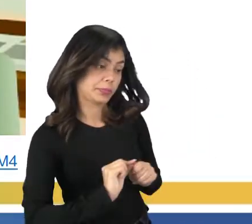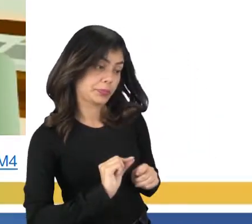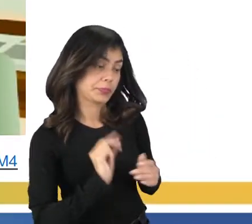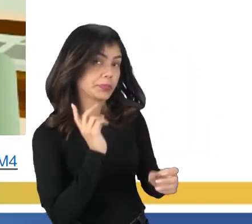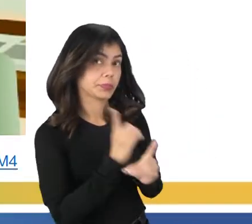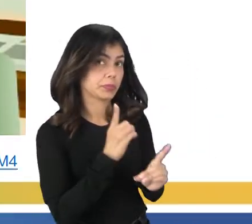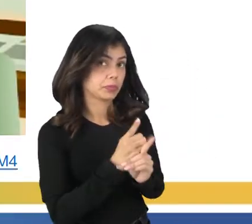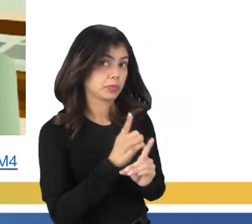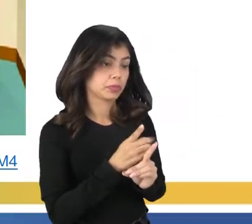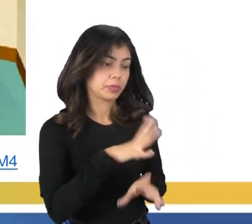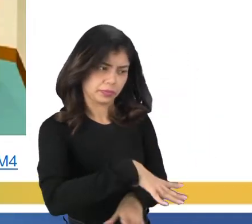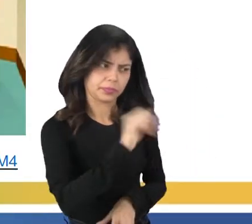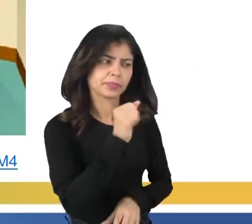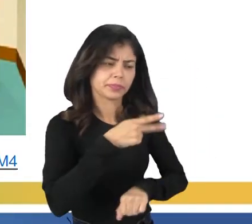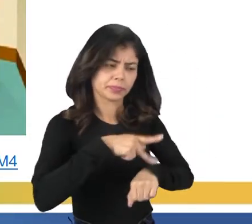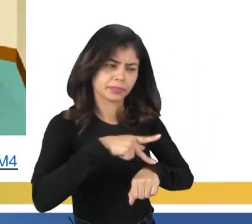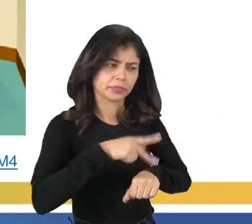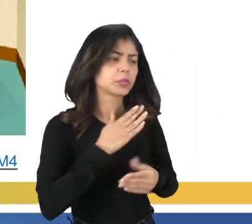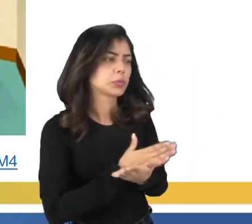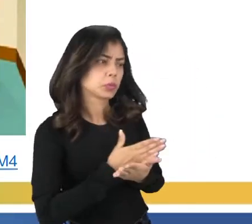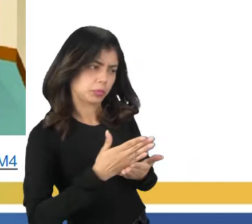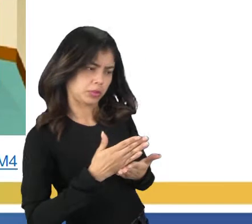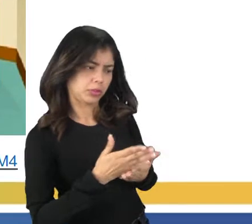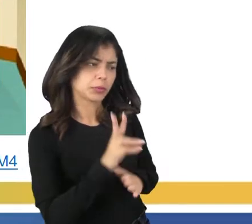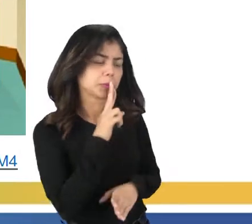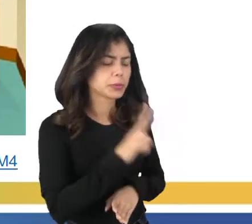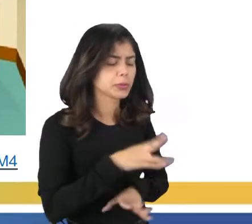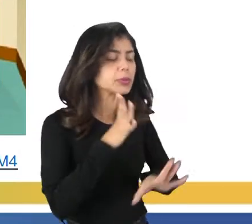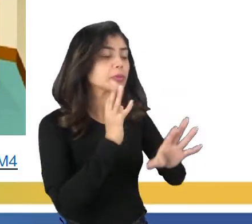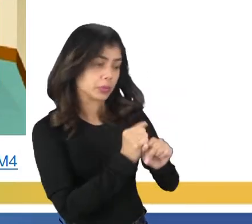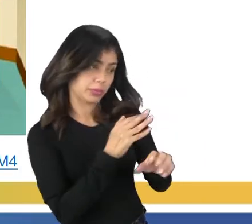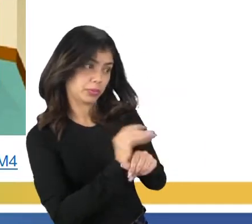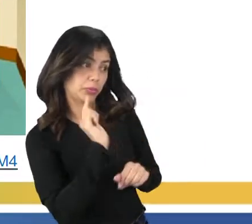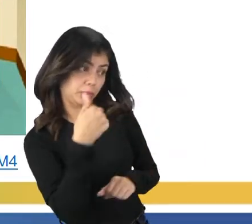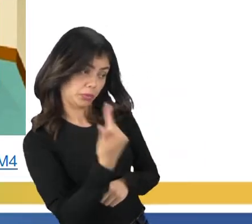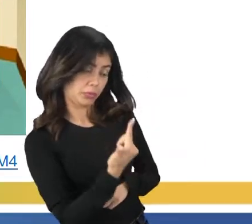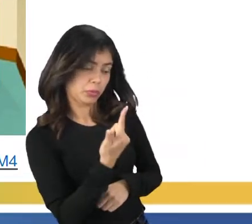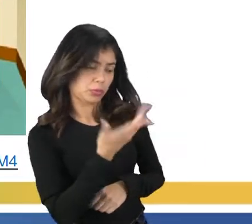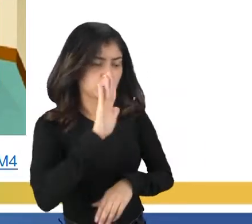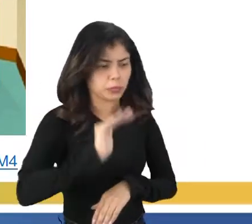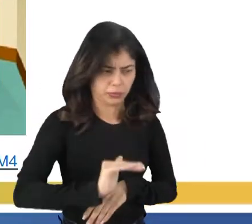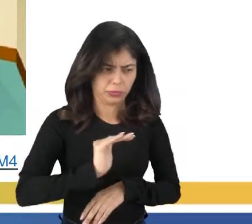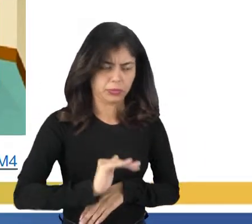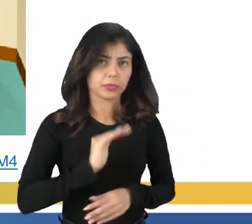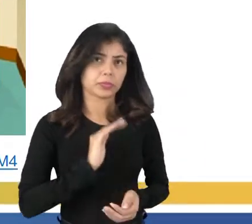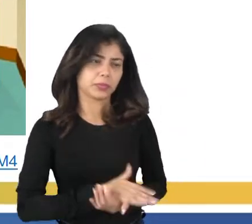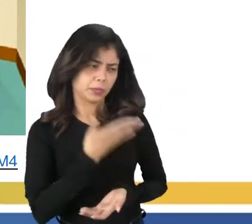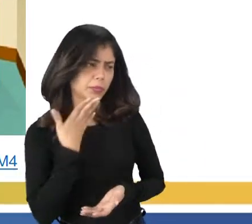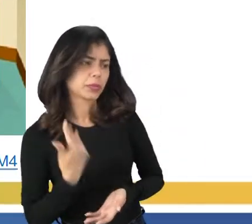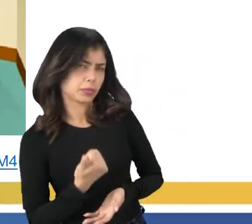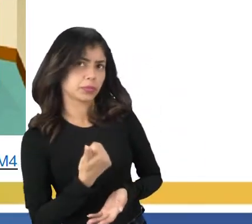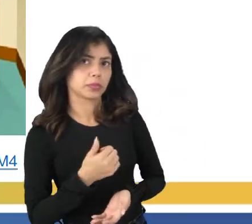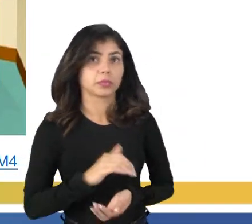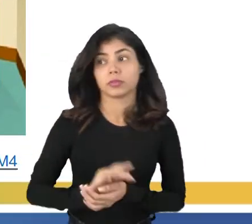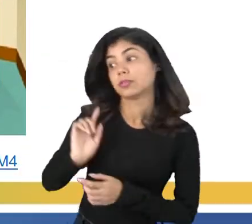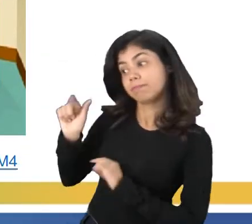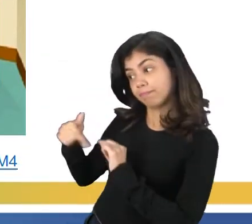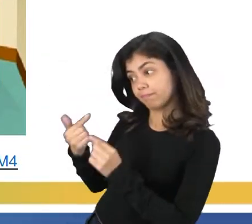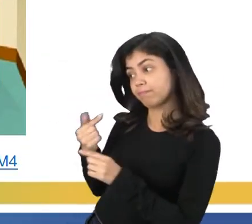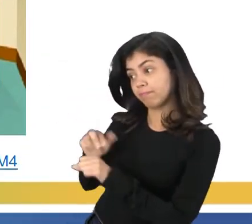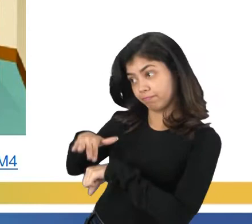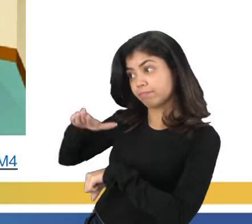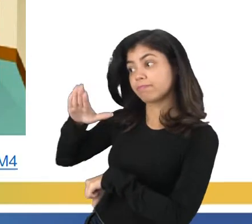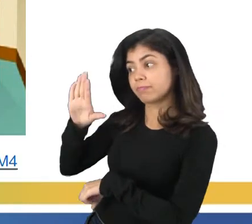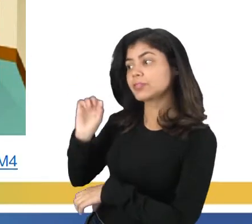algumas pedras e eu vou te ajudar. Podemos começar a resolver as somas com os números mais baixos. É melhor. E depois com os